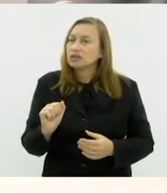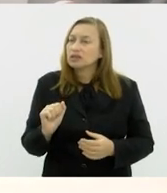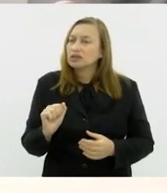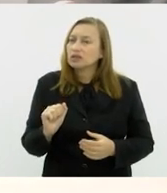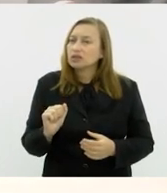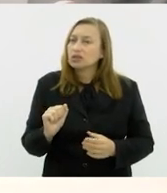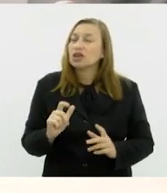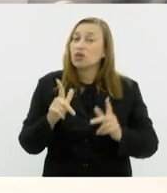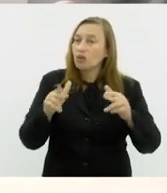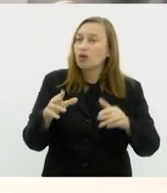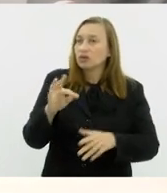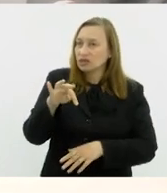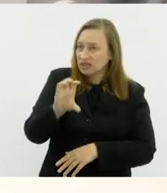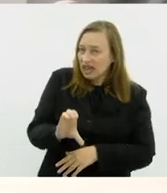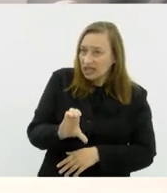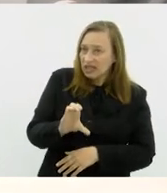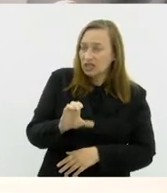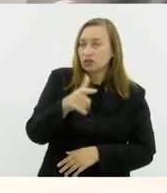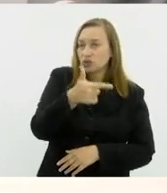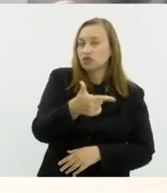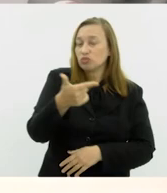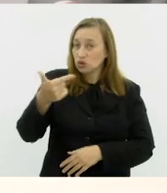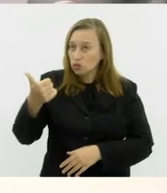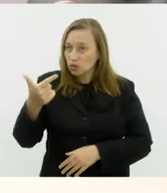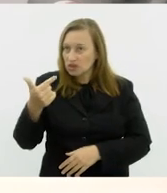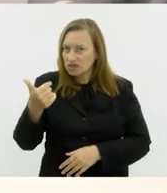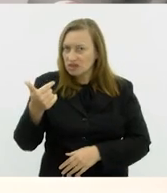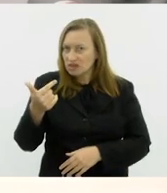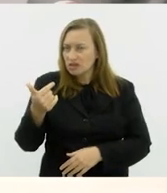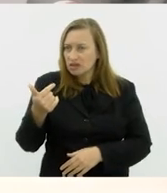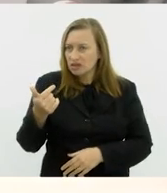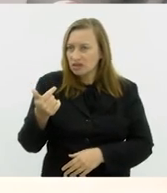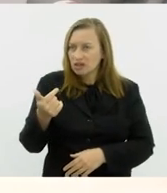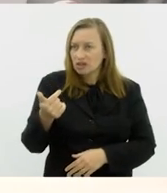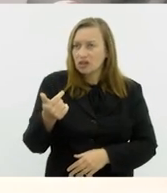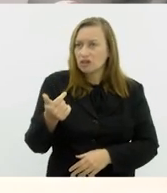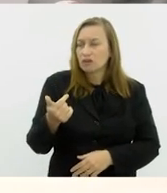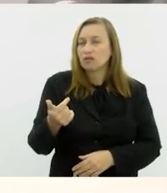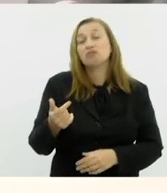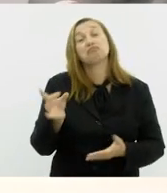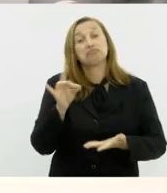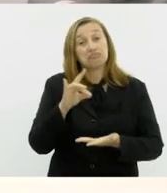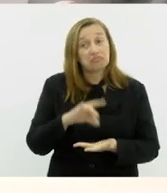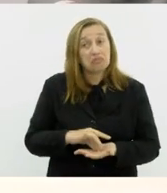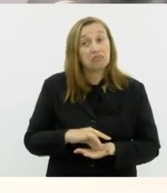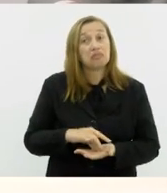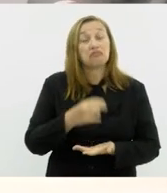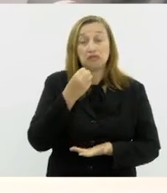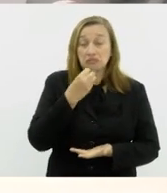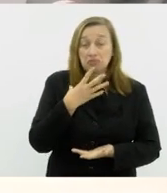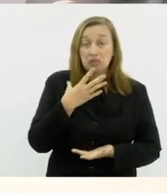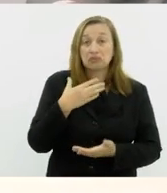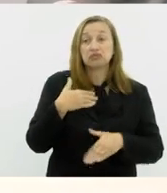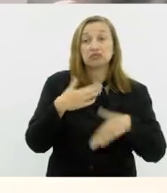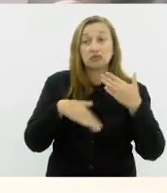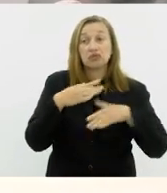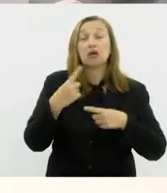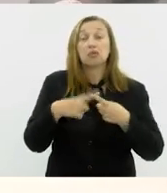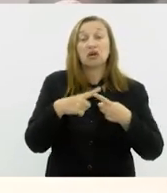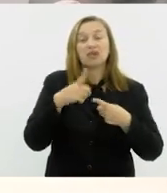fez no TAC de 2012, o TAC de 2012 foi uma realidade e foi bem sucedido porque o